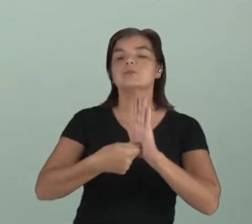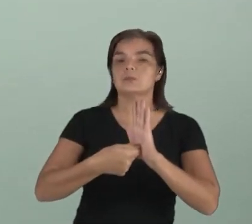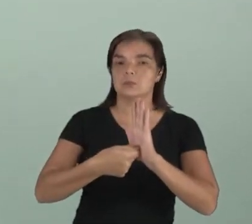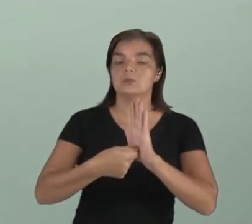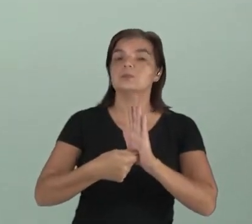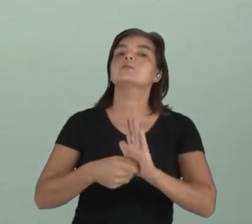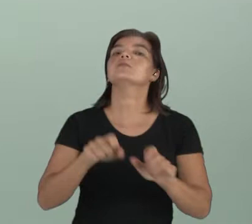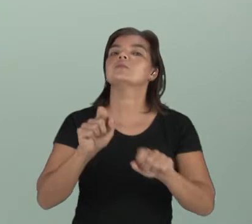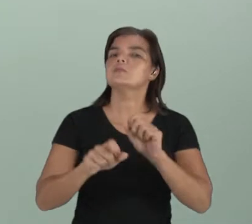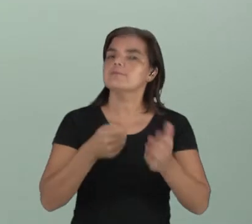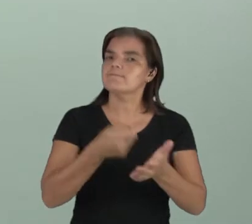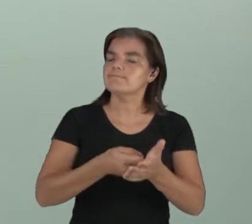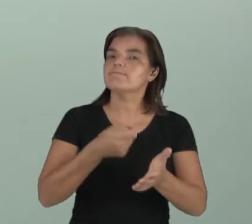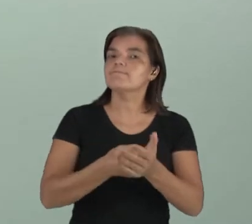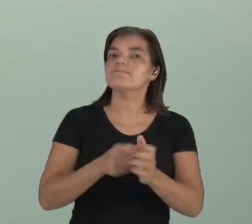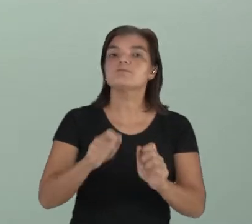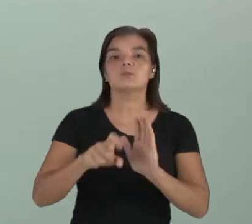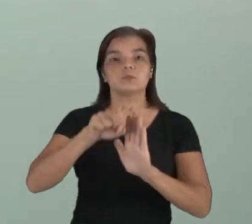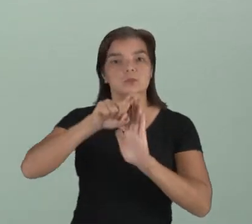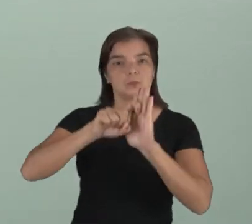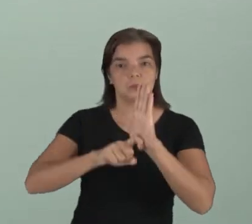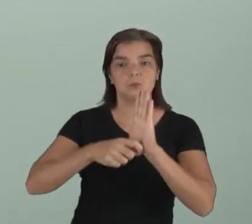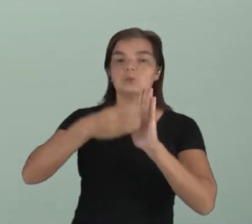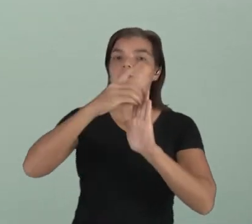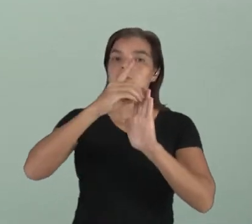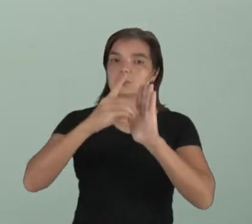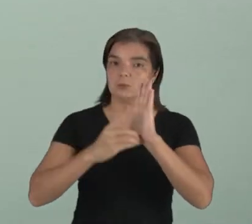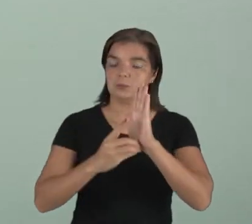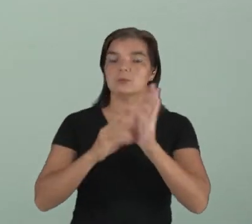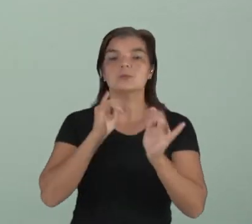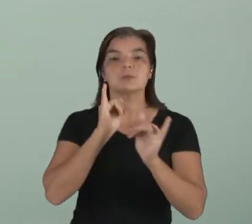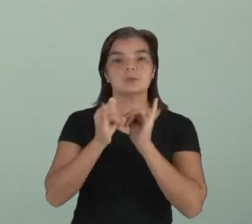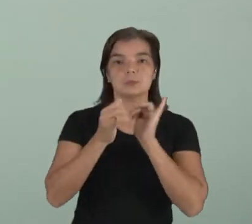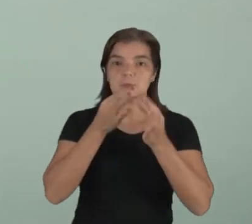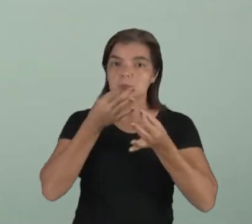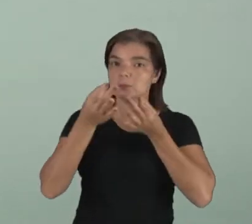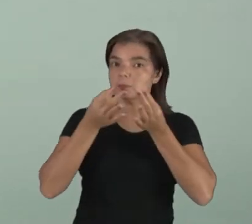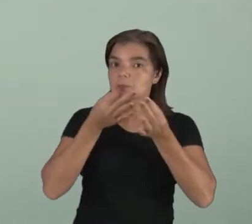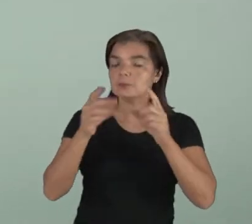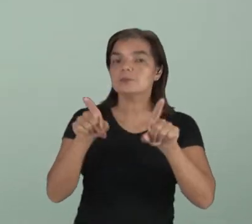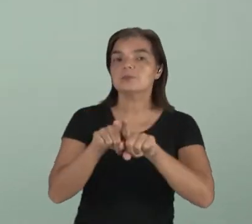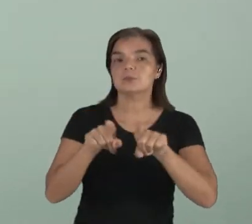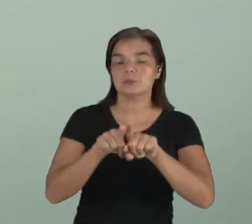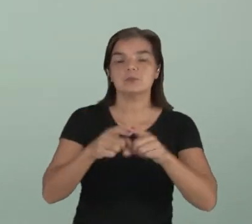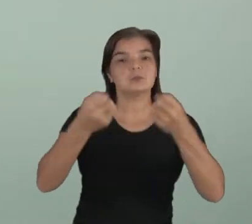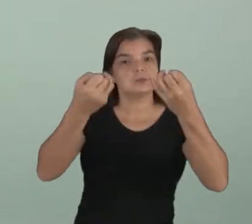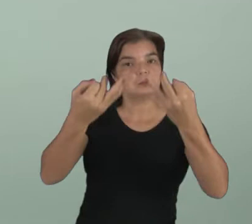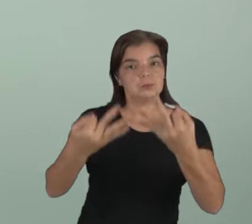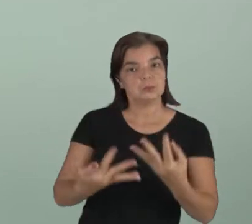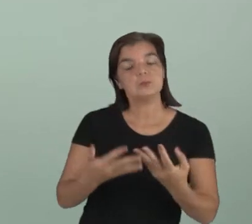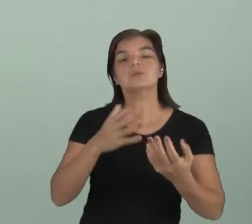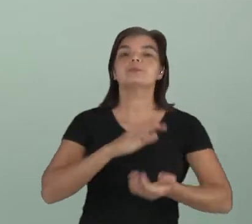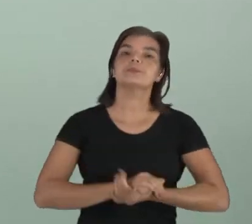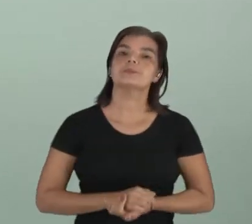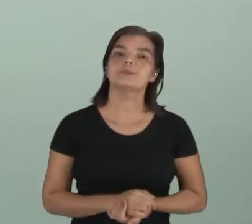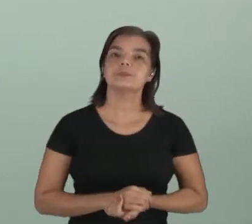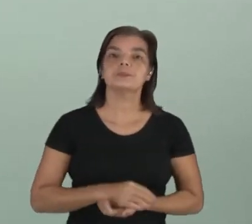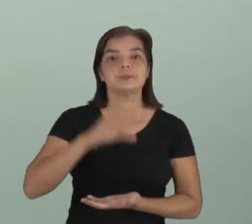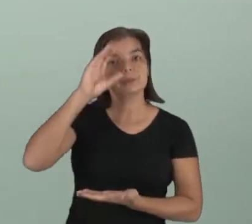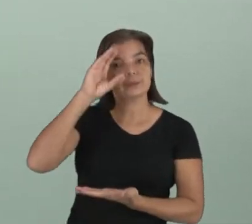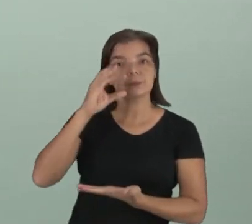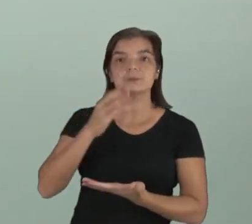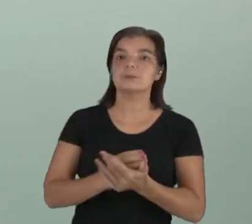exigida no Enem é a dissertativa argumentativa. Porém, nós vamos falar sobre tese